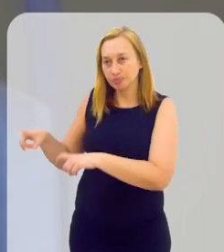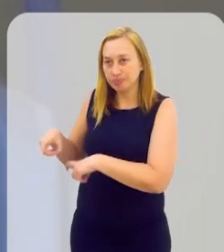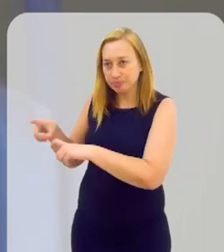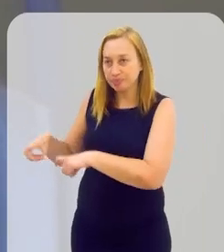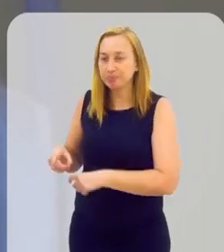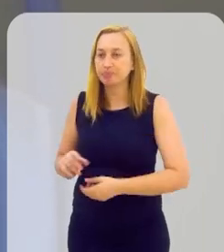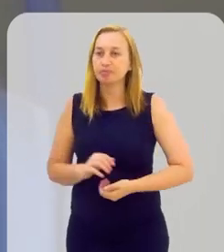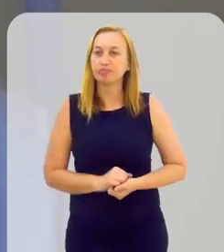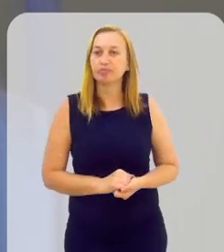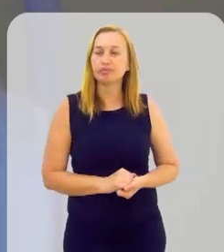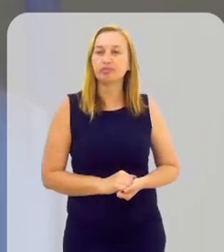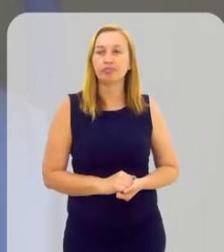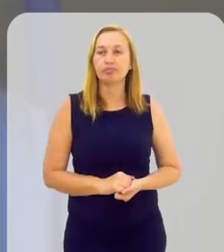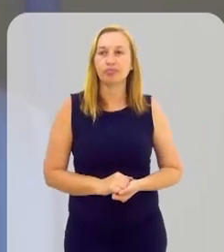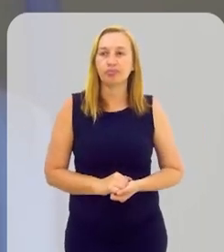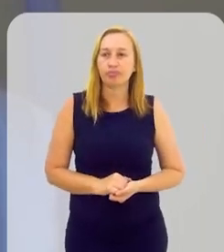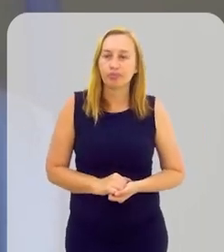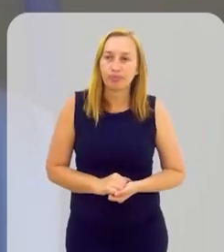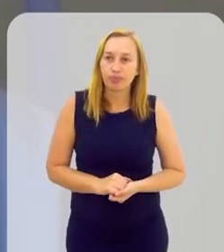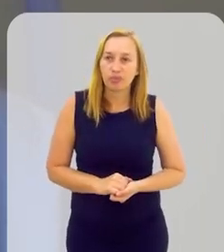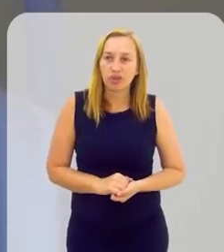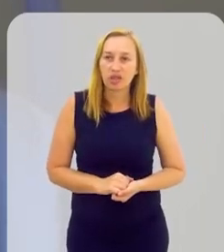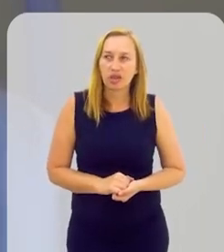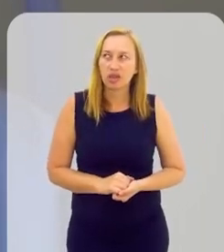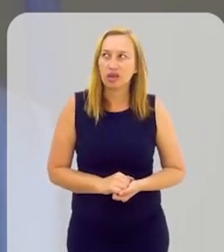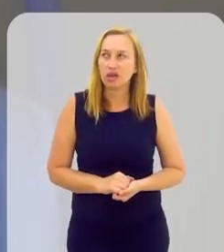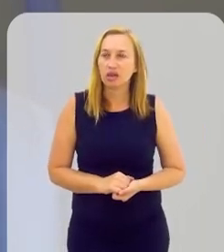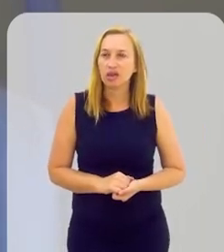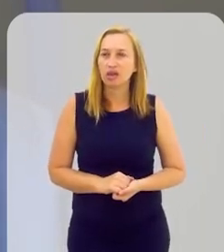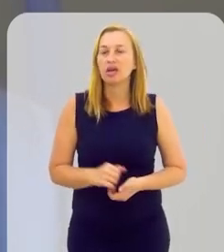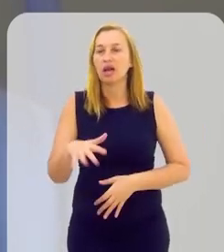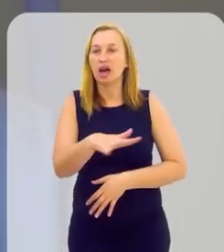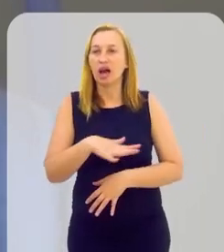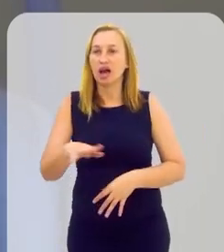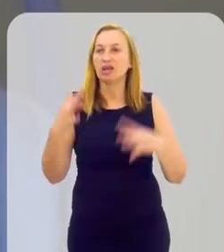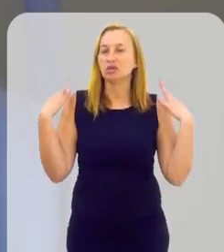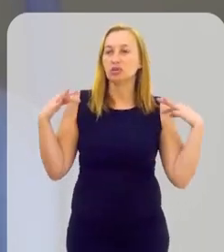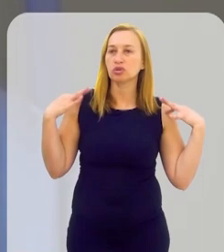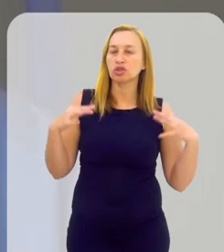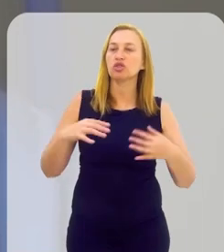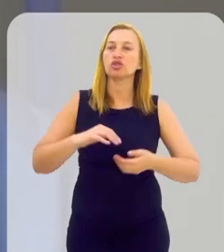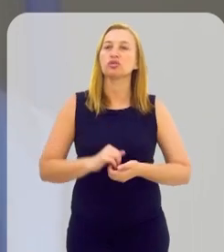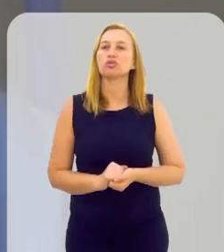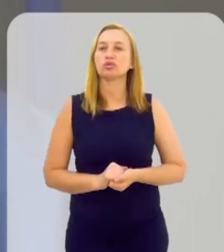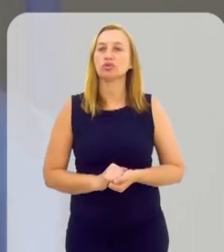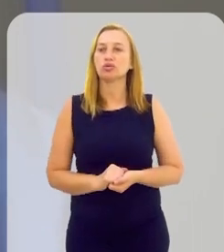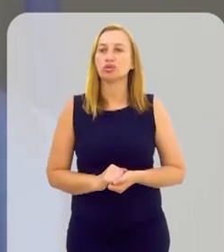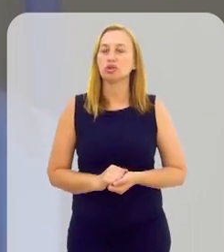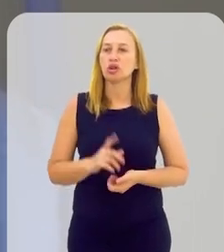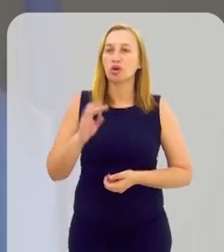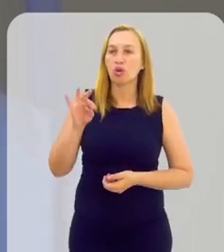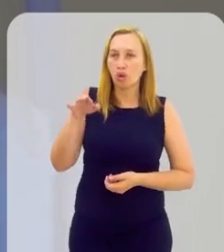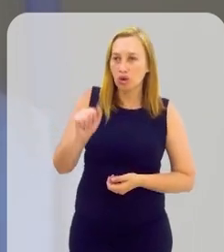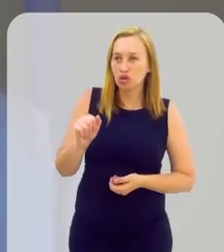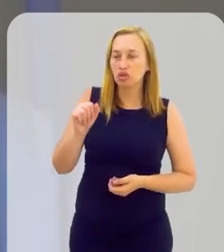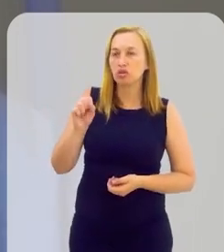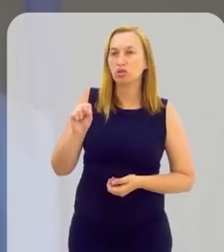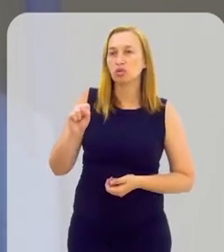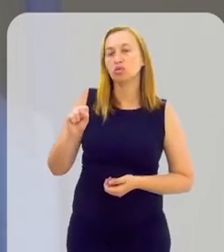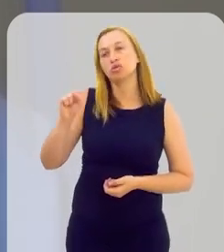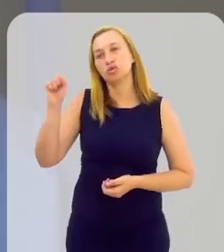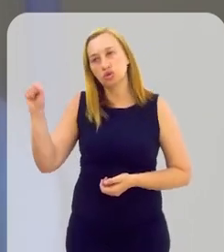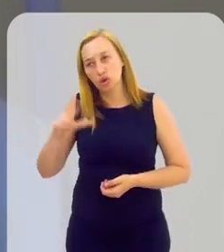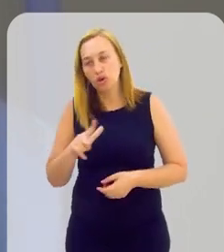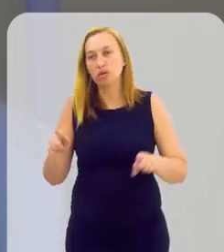não tão longínquas assim no nosso escopo de atuação, as áreas turísticas, tanto da Costa Verde, quanto da Costa do Sol e também a região